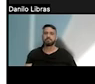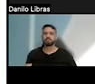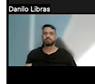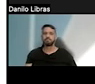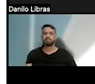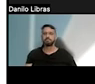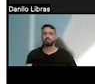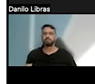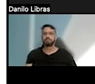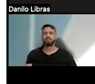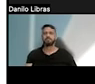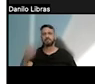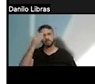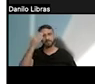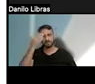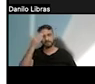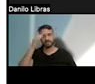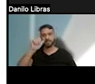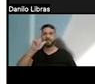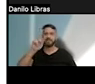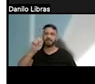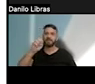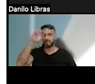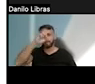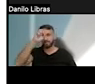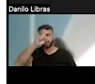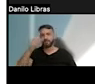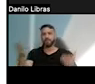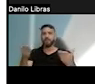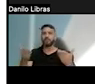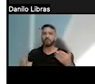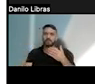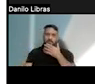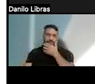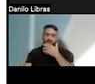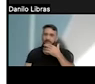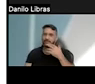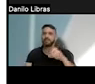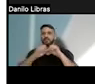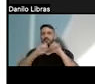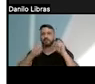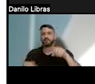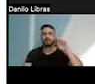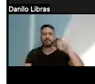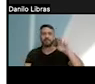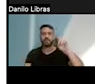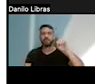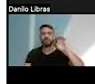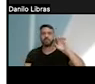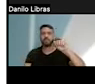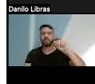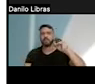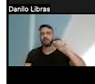Muito obrigada, Aline. Excelente. Aprendi muito hoje, tanto sobre o sistema endocannabinoide quanto